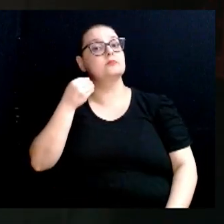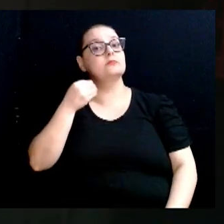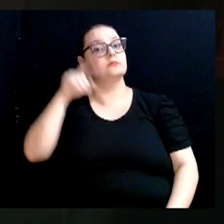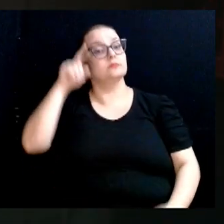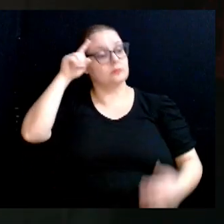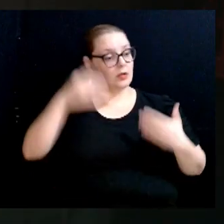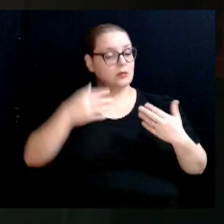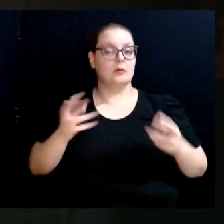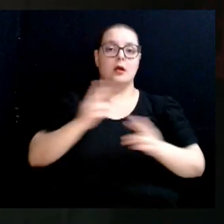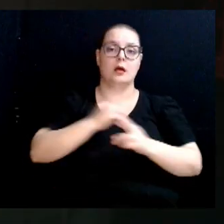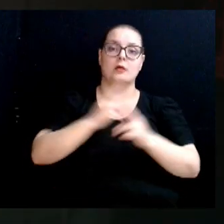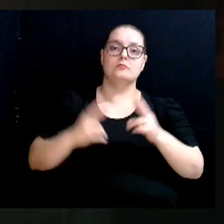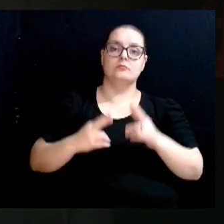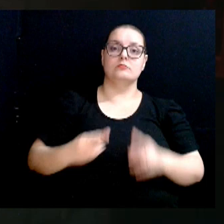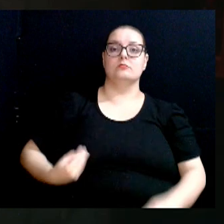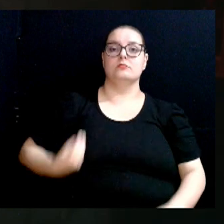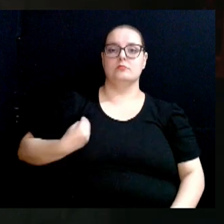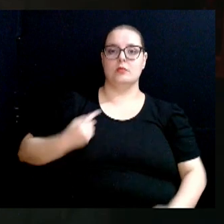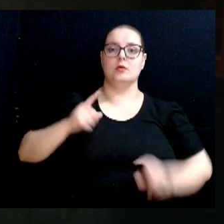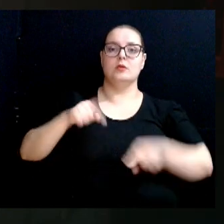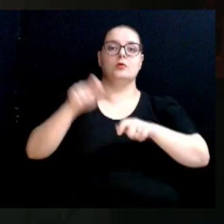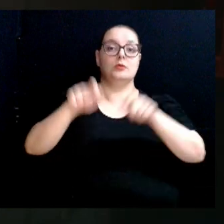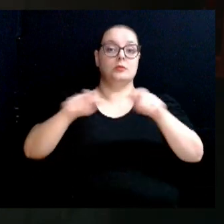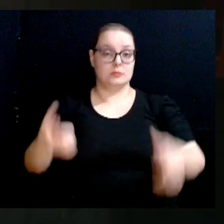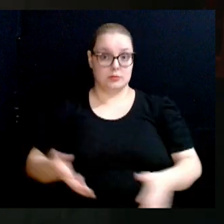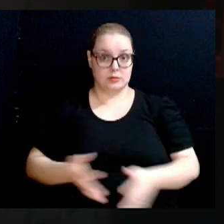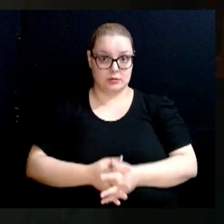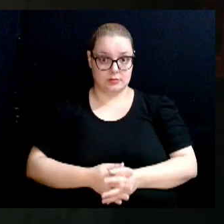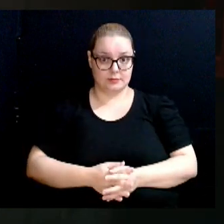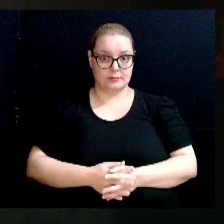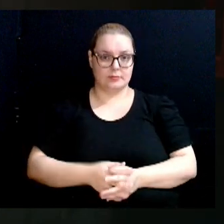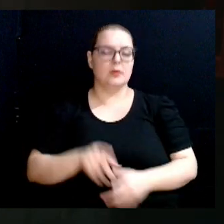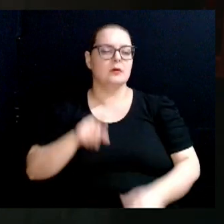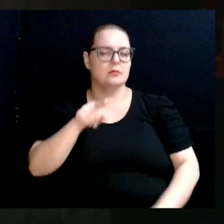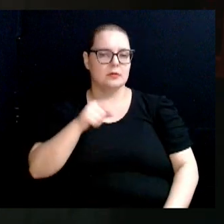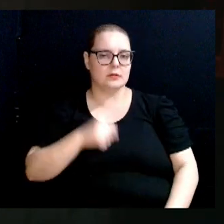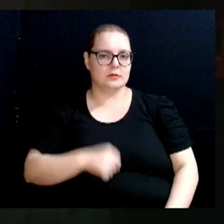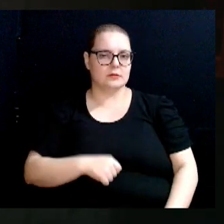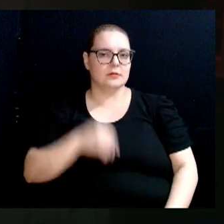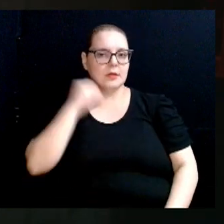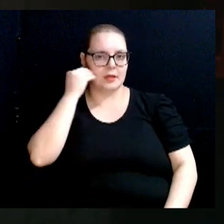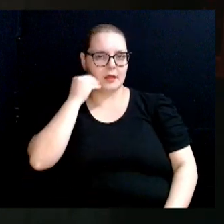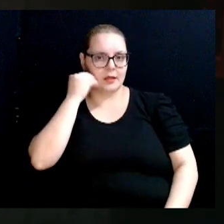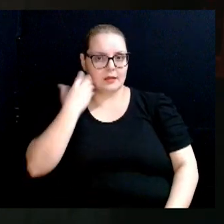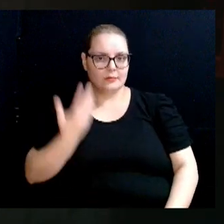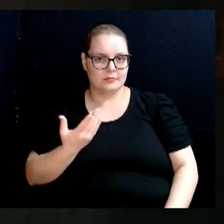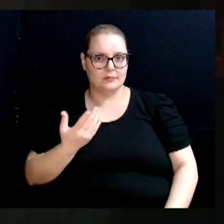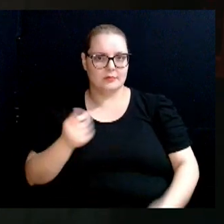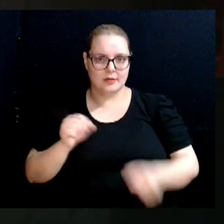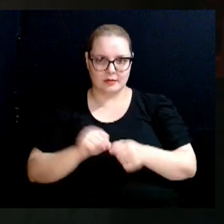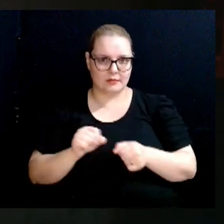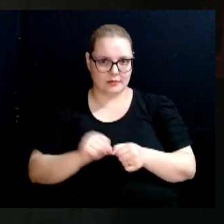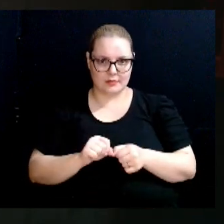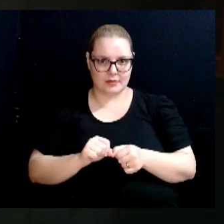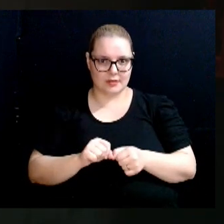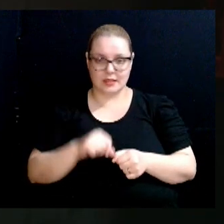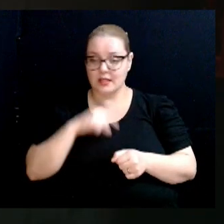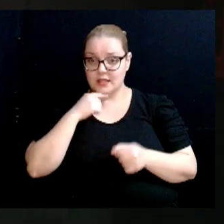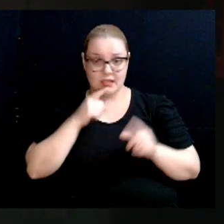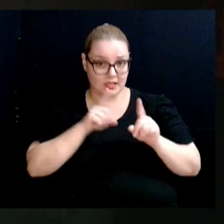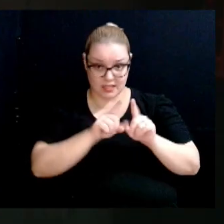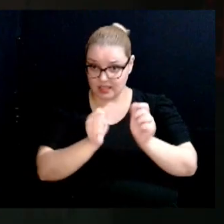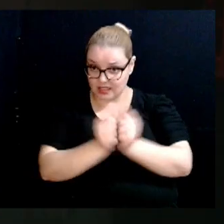à presença de outras pessoas. Mas você já experimentou fazer isso sem ninguém ao lado? Qual